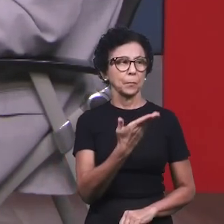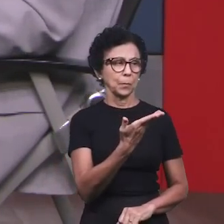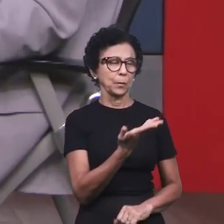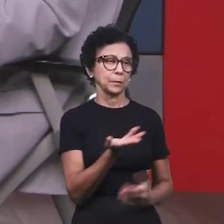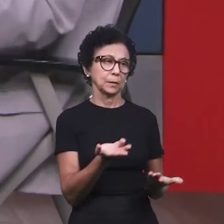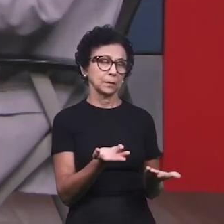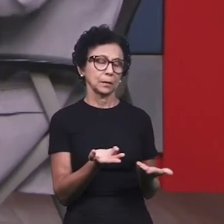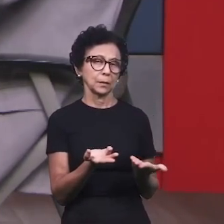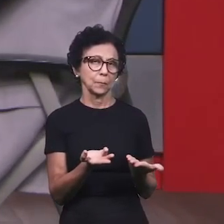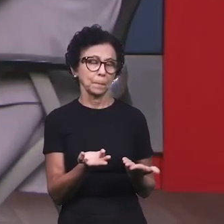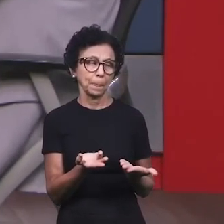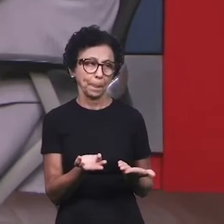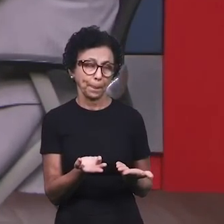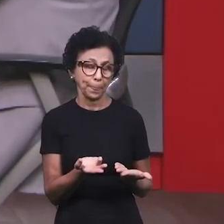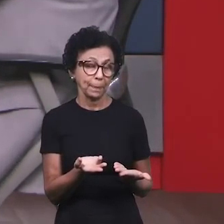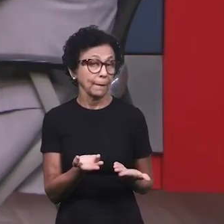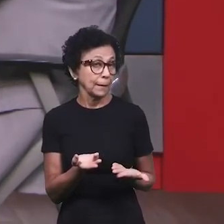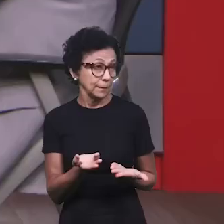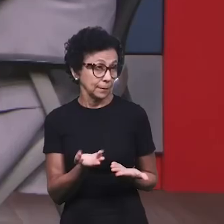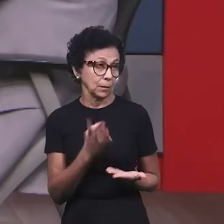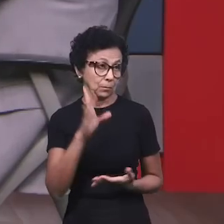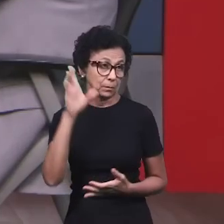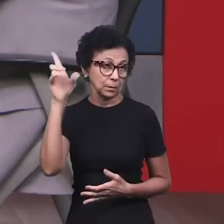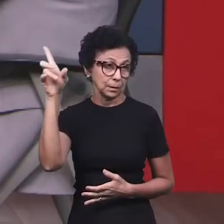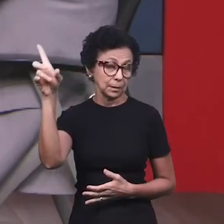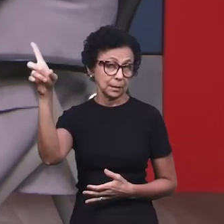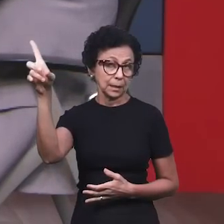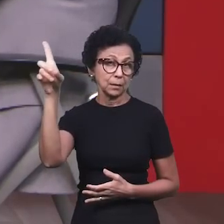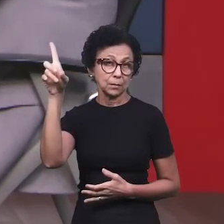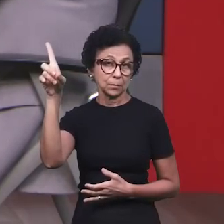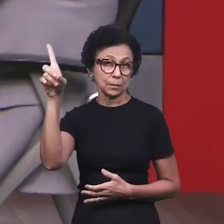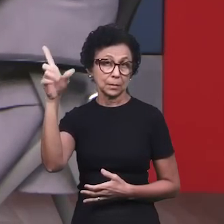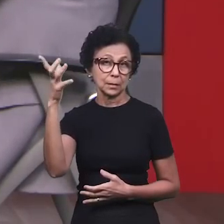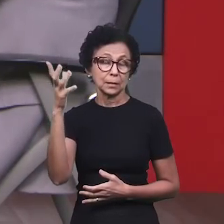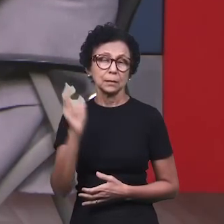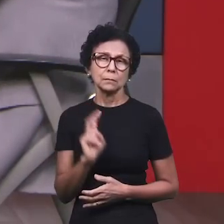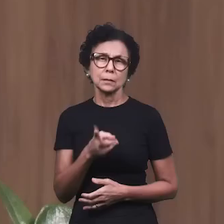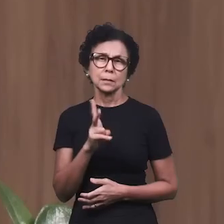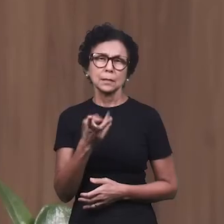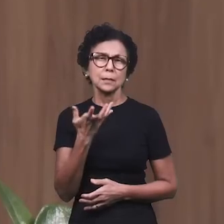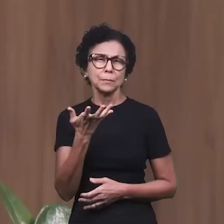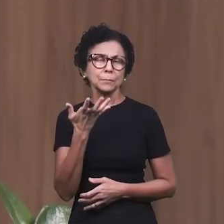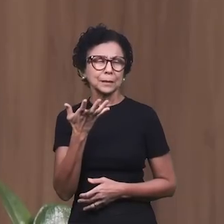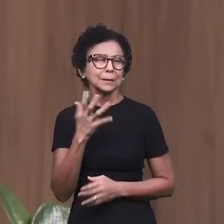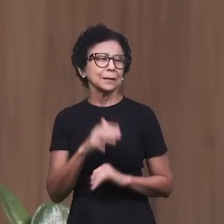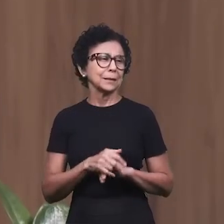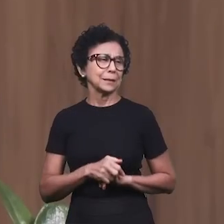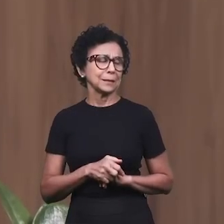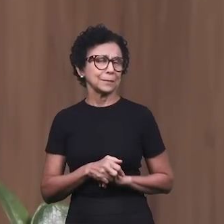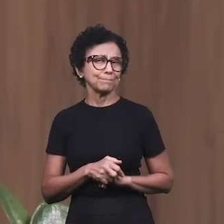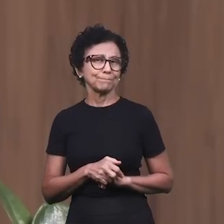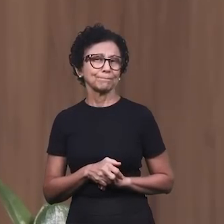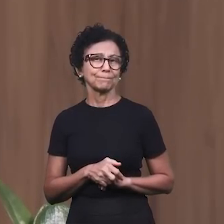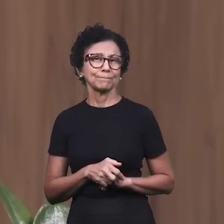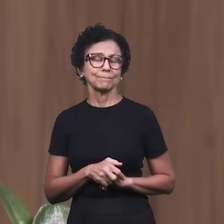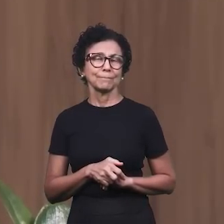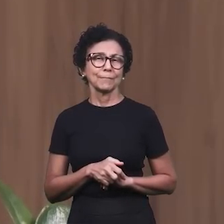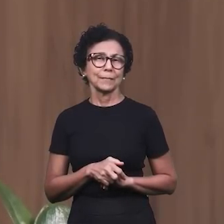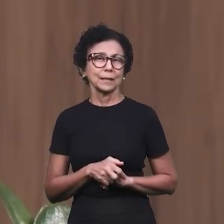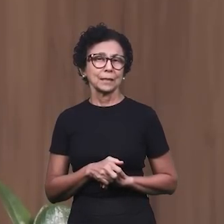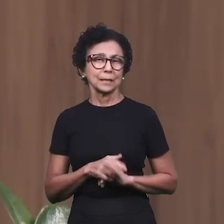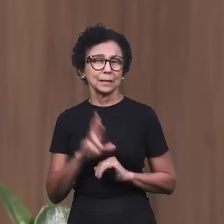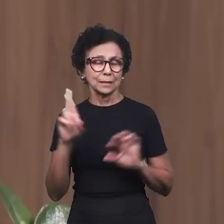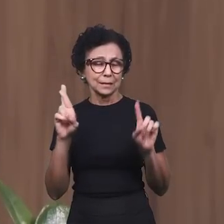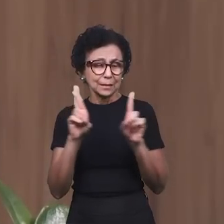assim, Deus sempre buscou estar perto do homem. E como é que a gente pode começar a